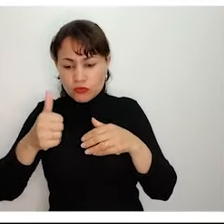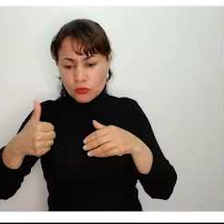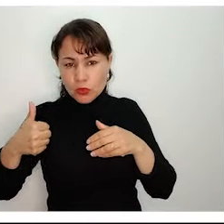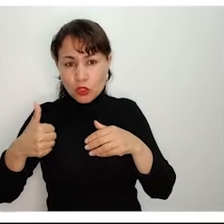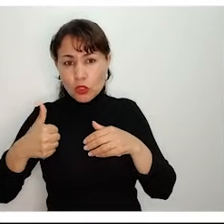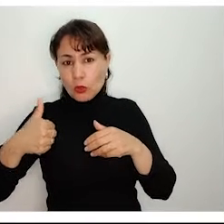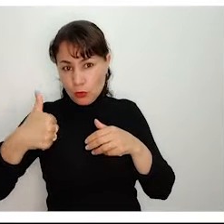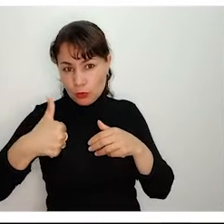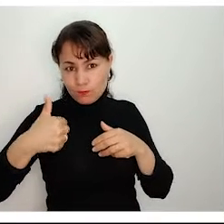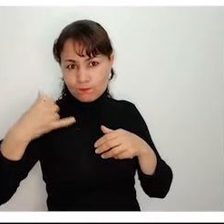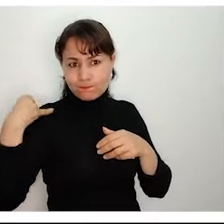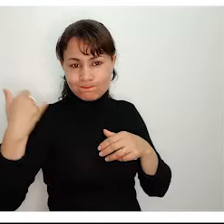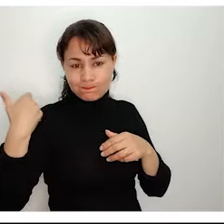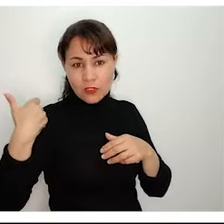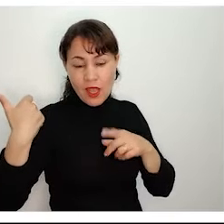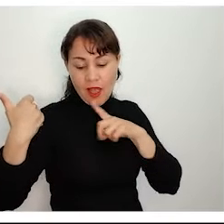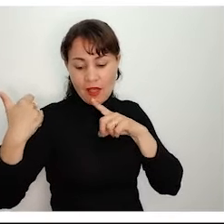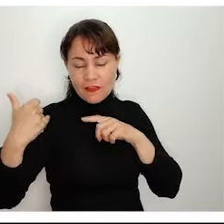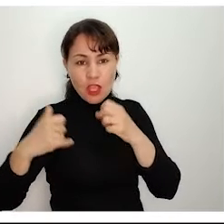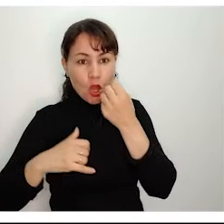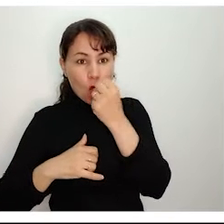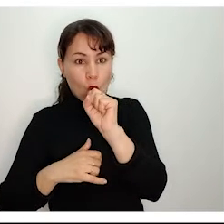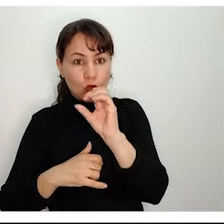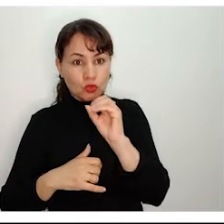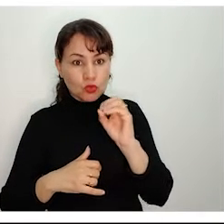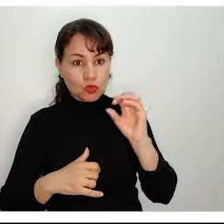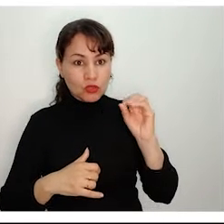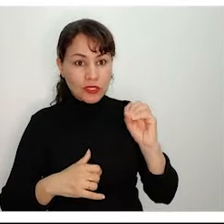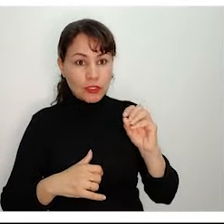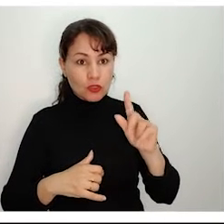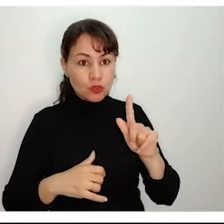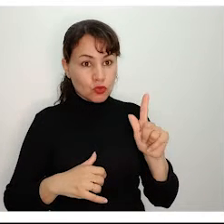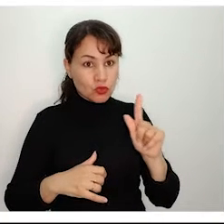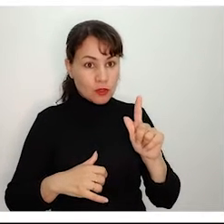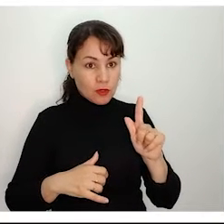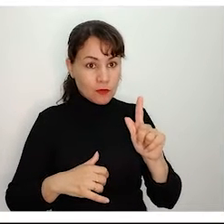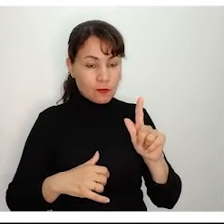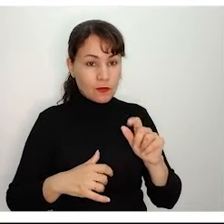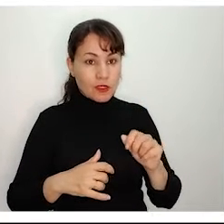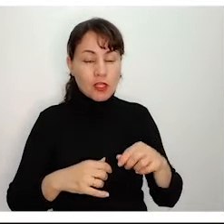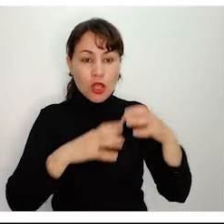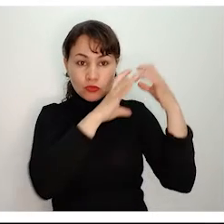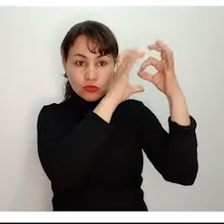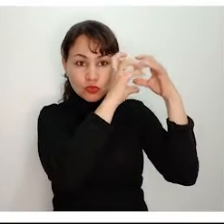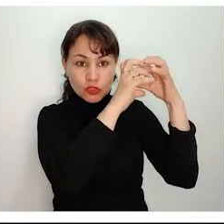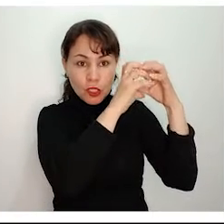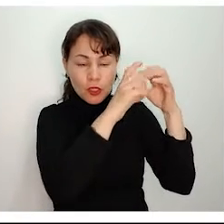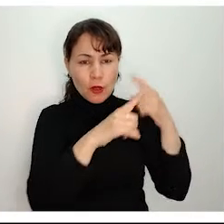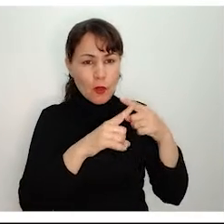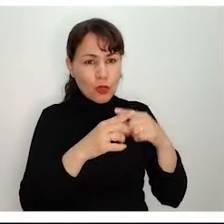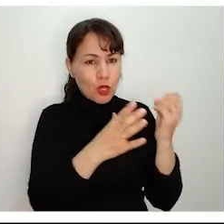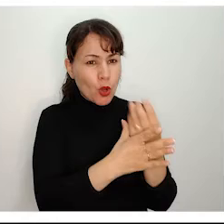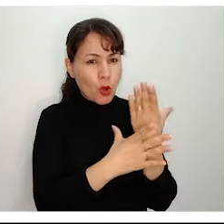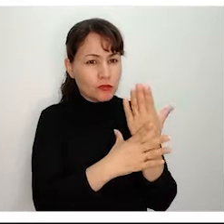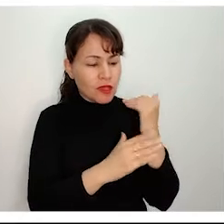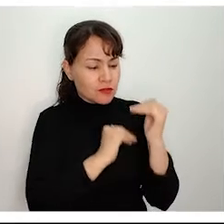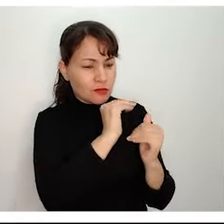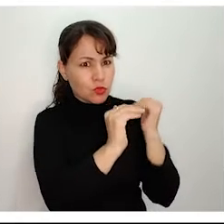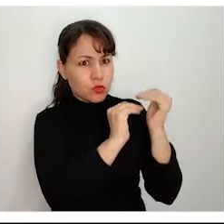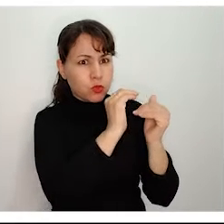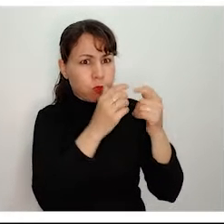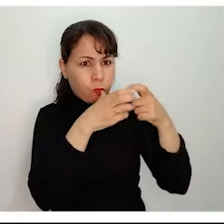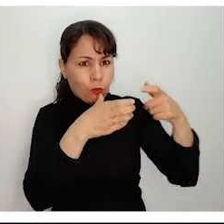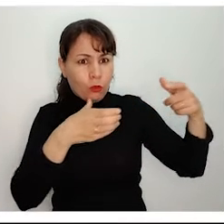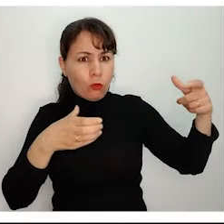primeiro ano de vida dela, ela já tem 800 gramas nesse cérebro. E por que acontece